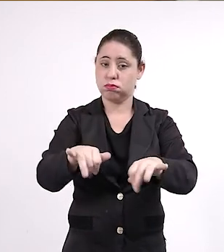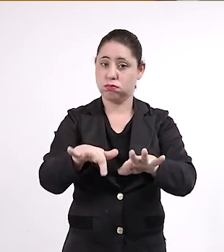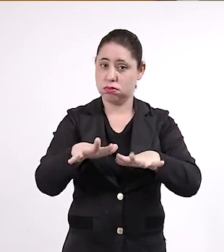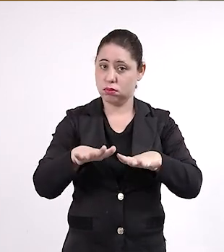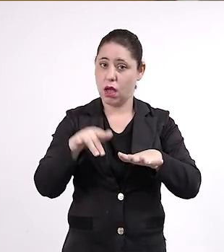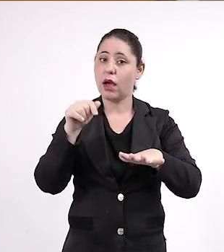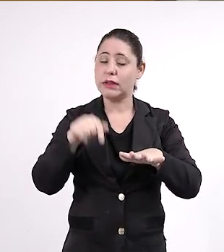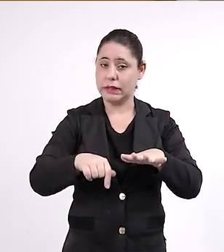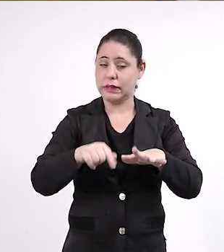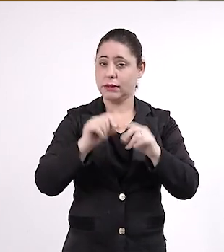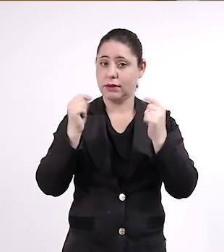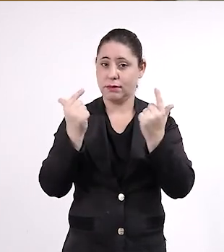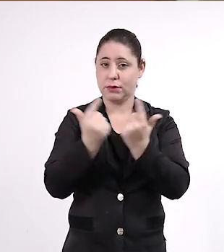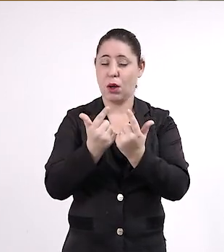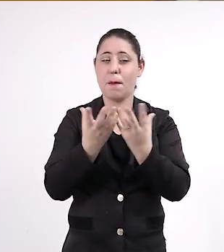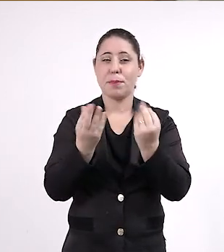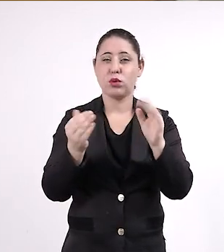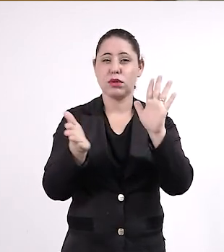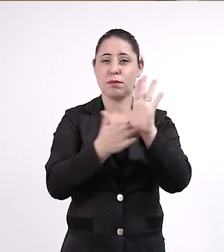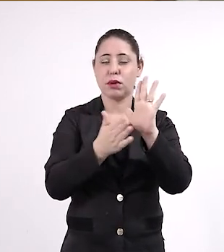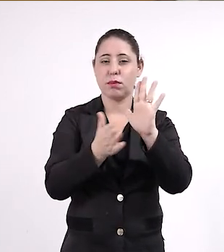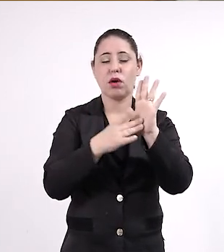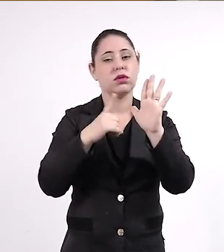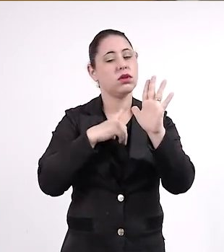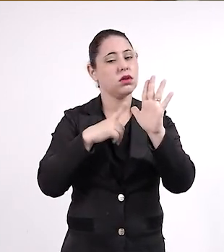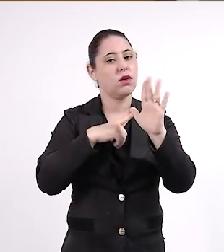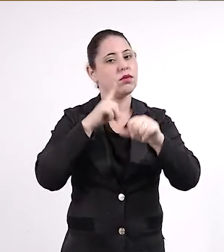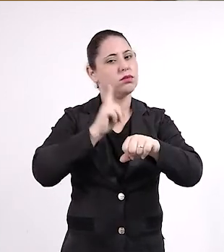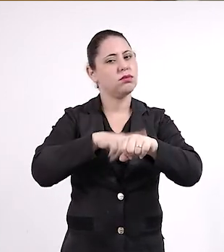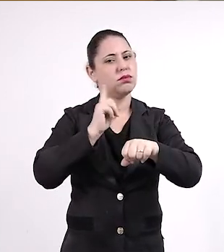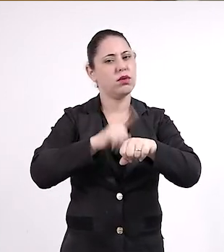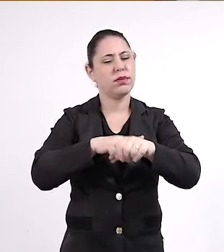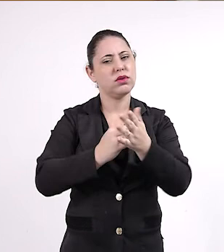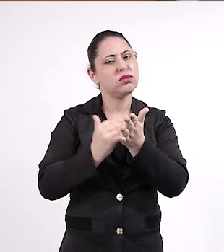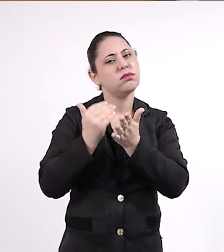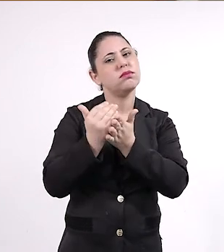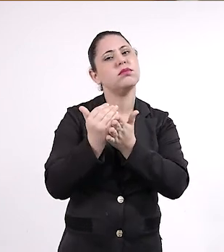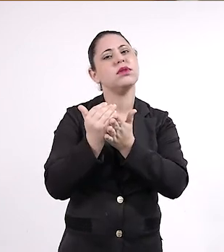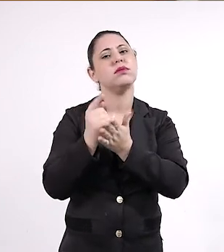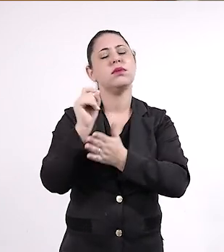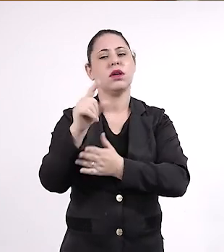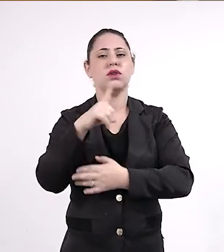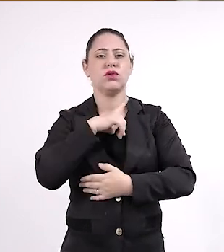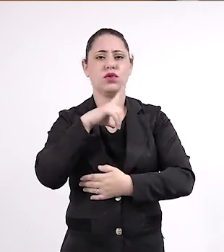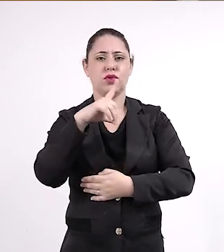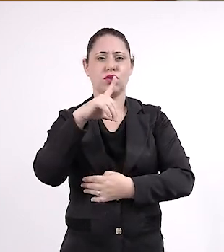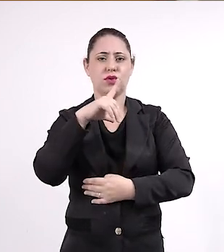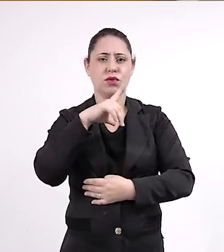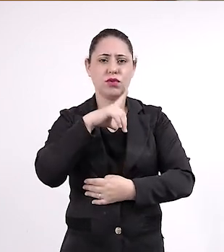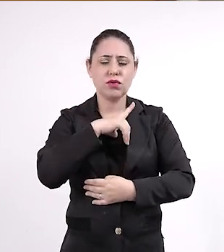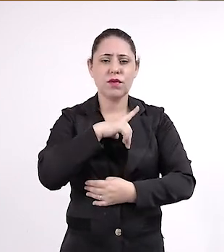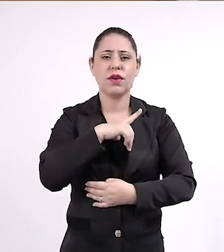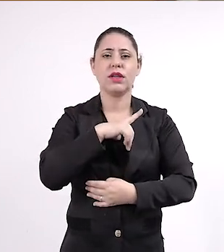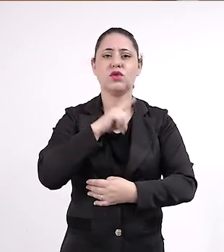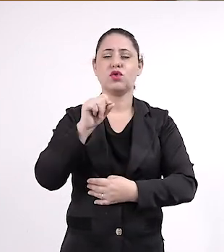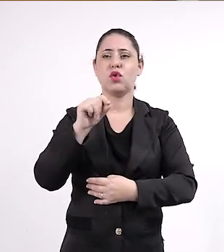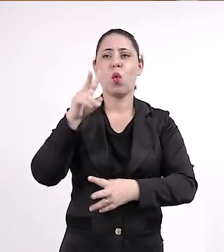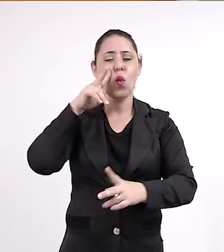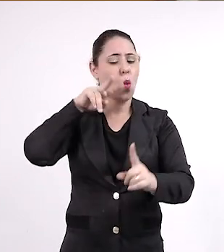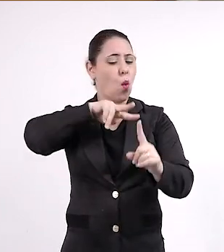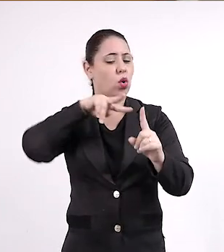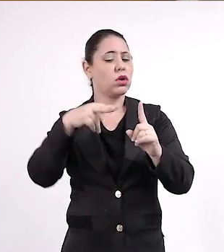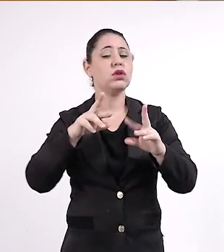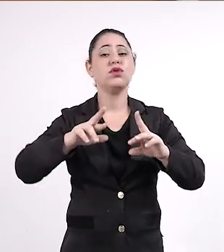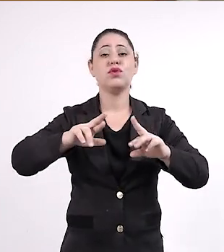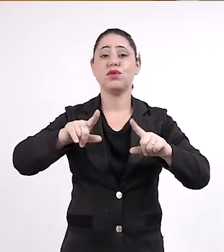da Assembleia. São várias as propostas que surgiram nesse momento inicial para que houvesse esse, como o senhor chamou, esse